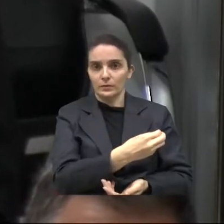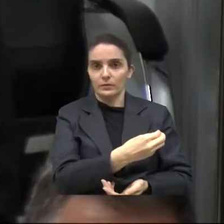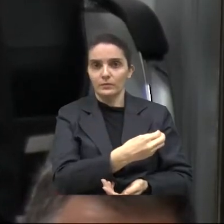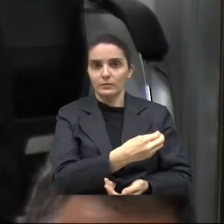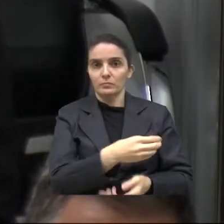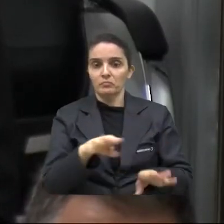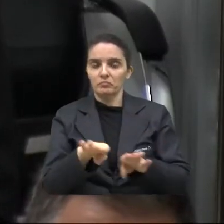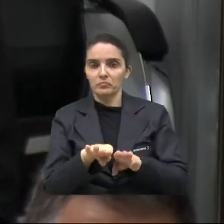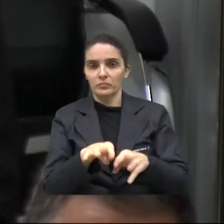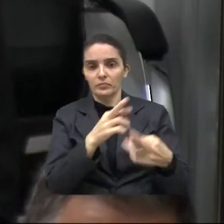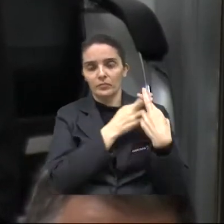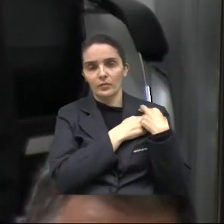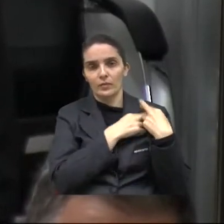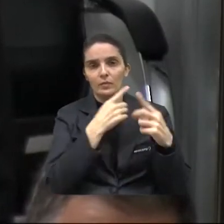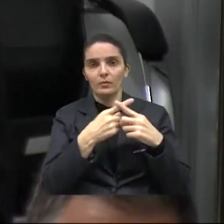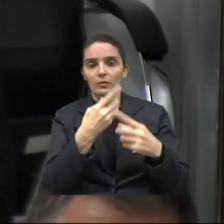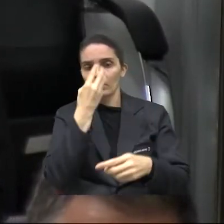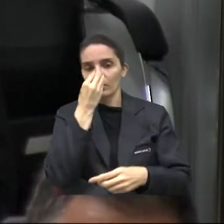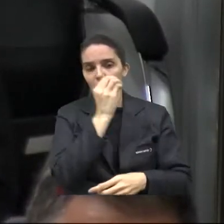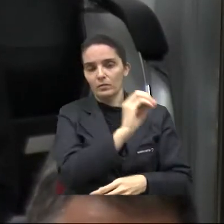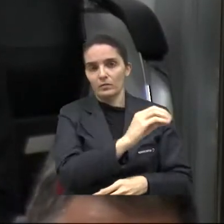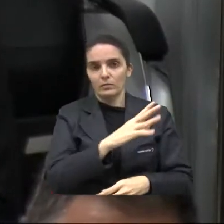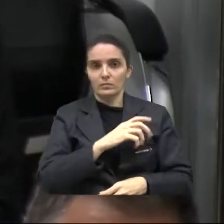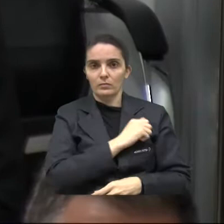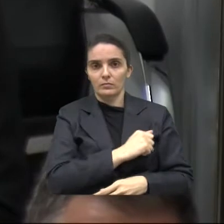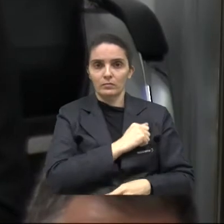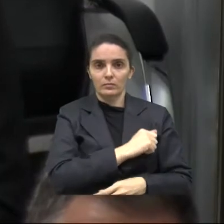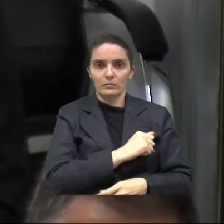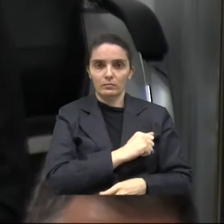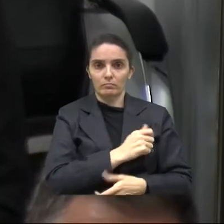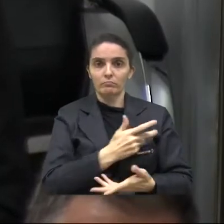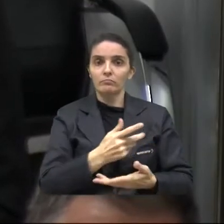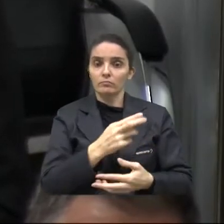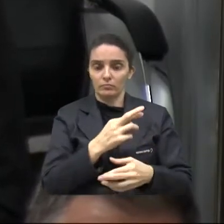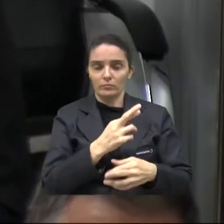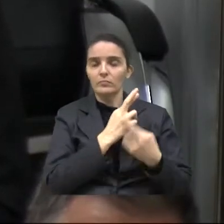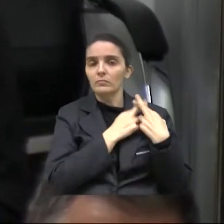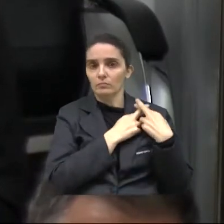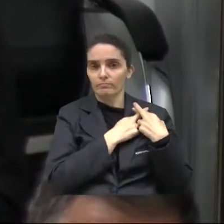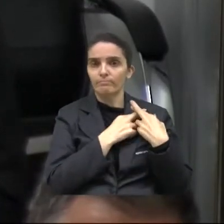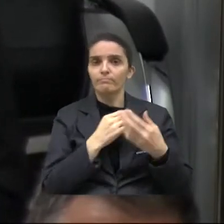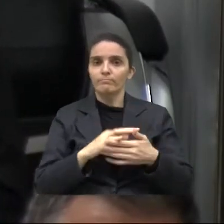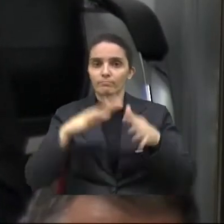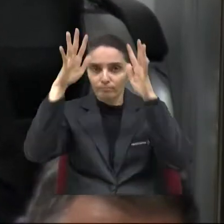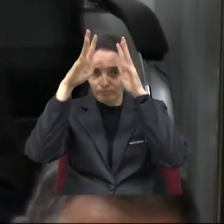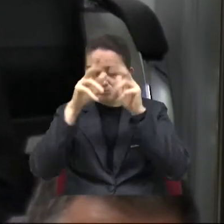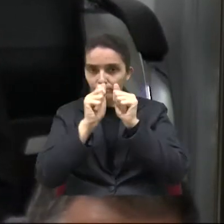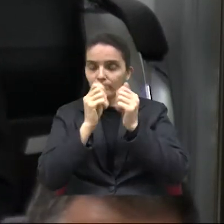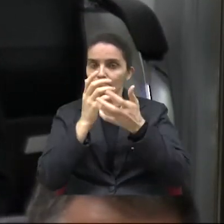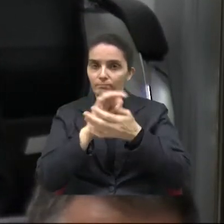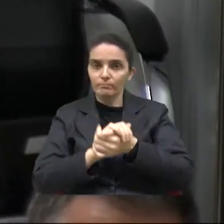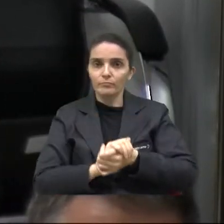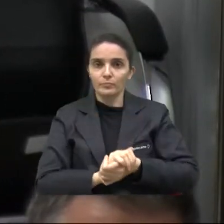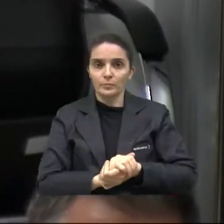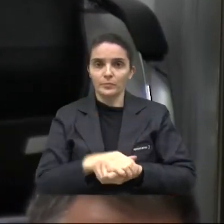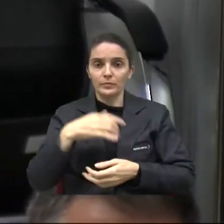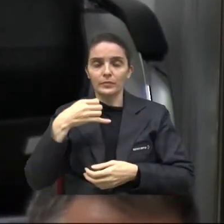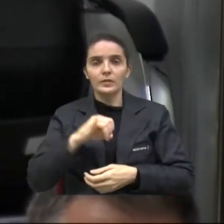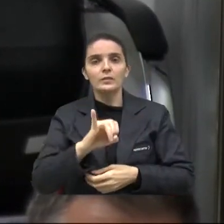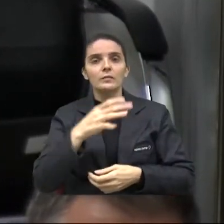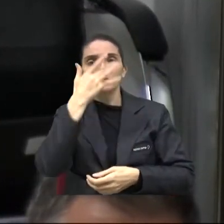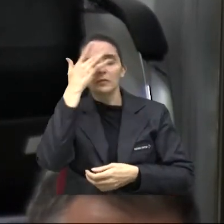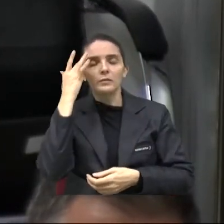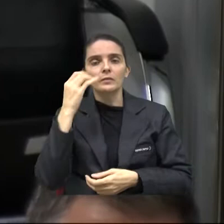por abandono afetivo, bem como responsabilidade penal. Se o cidadão tem lá 35